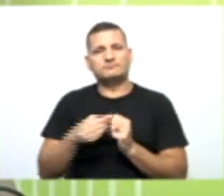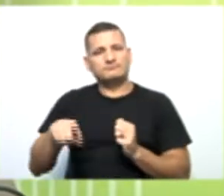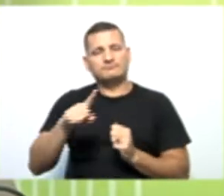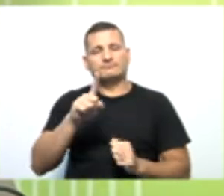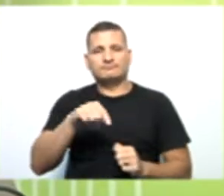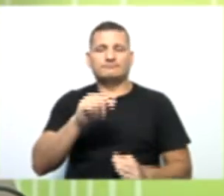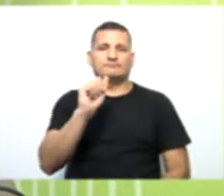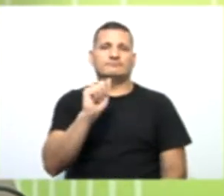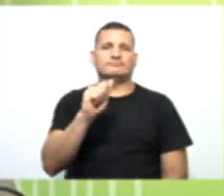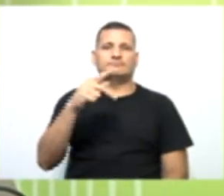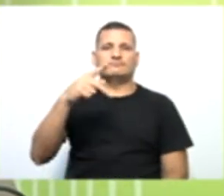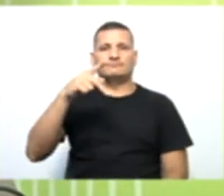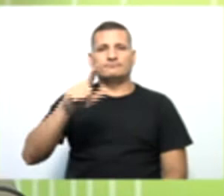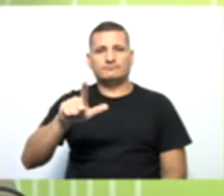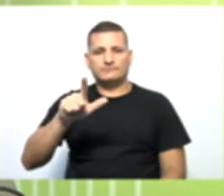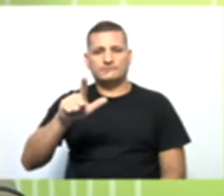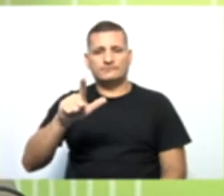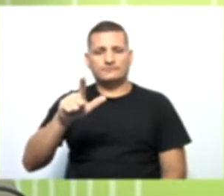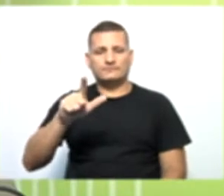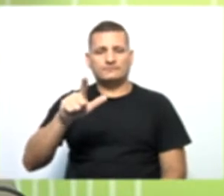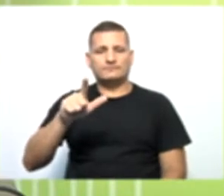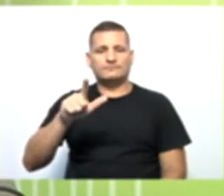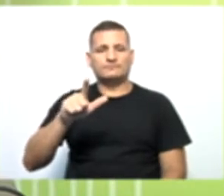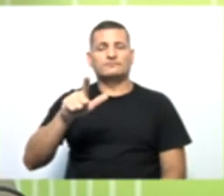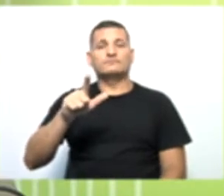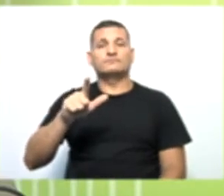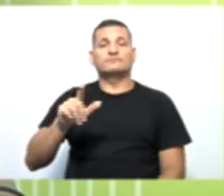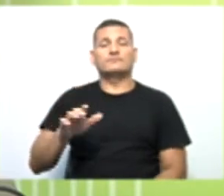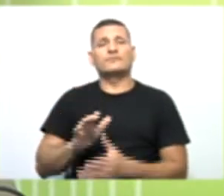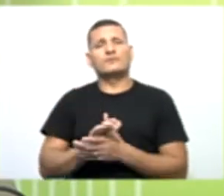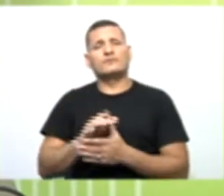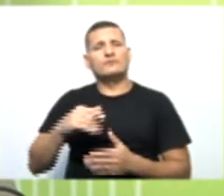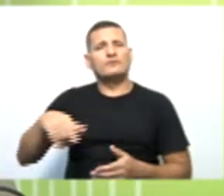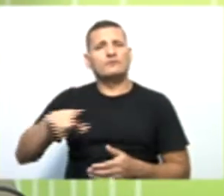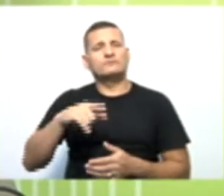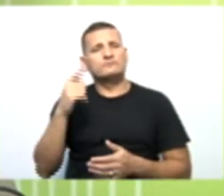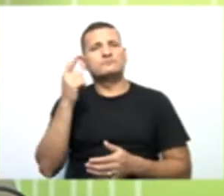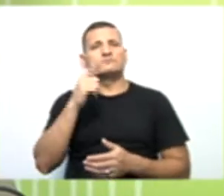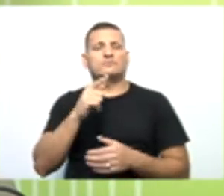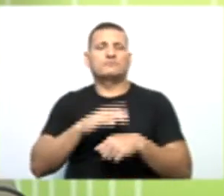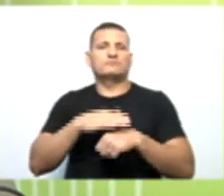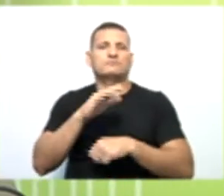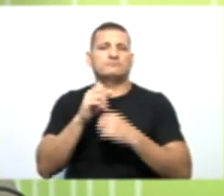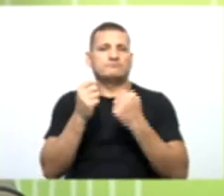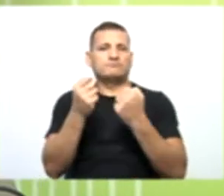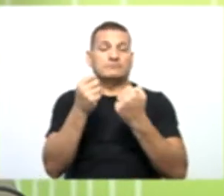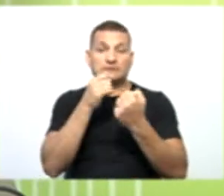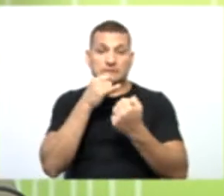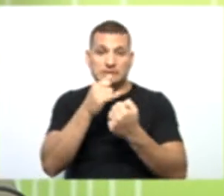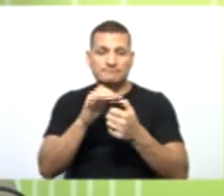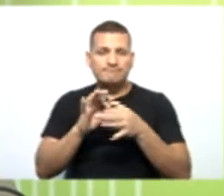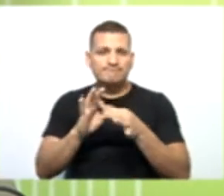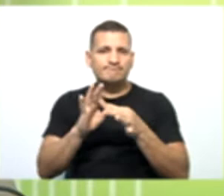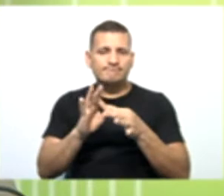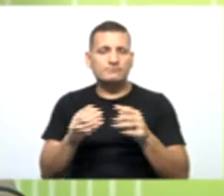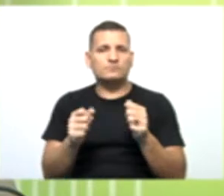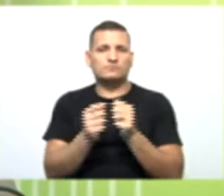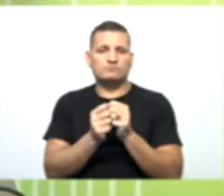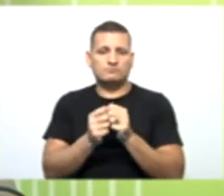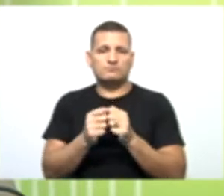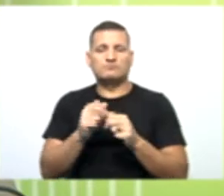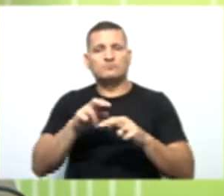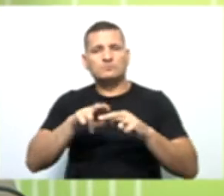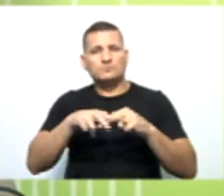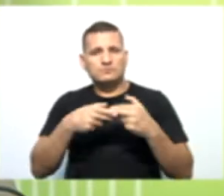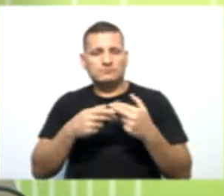formam, então, o arranjo produtivo local. E eles conseguem ser mais fortes juntos, né? É por isso que a